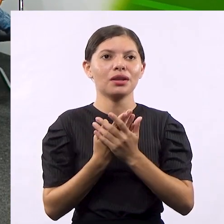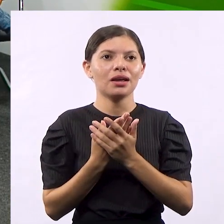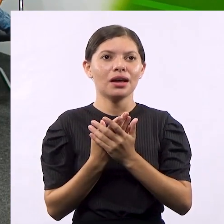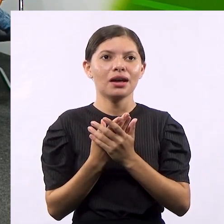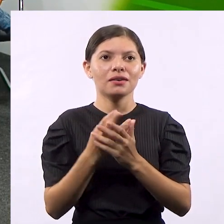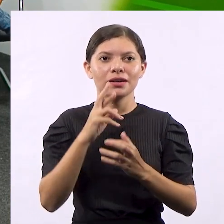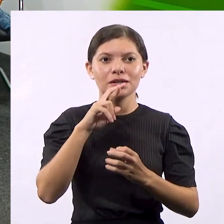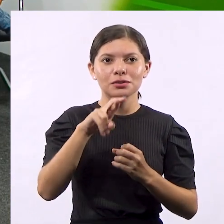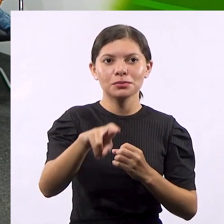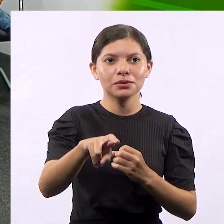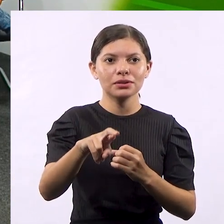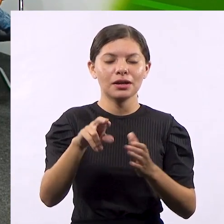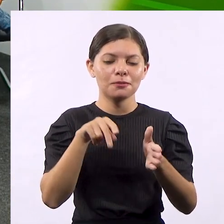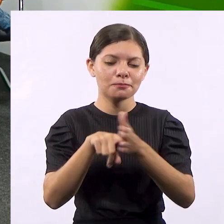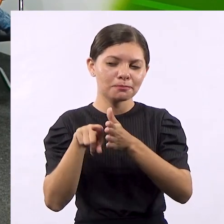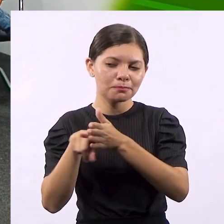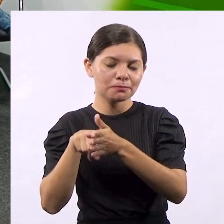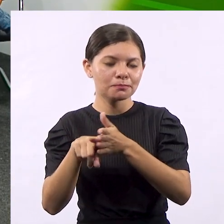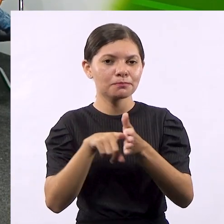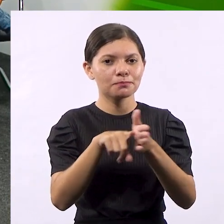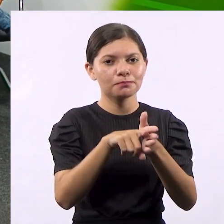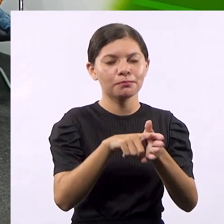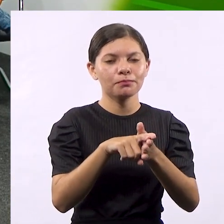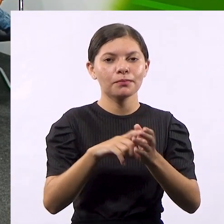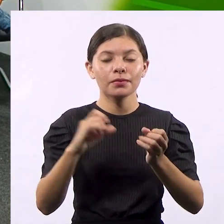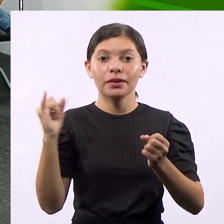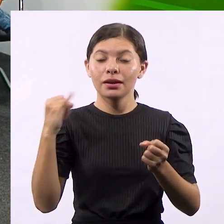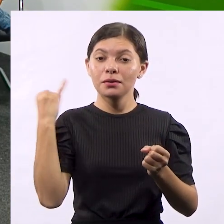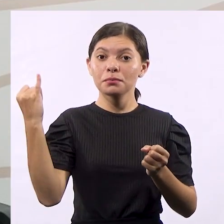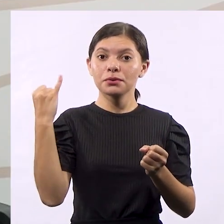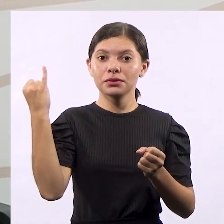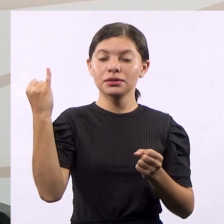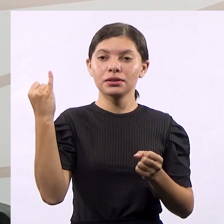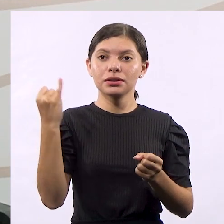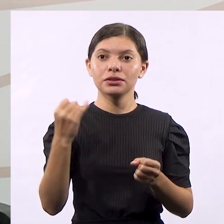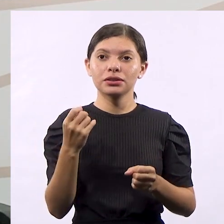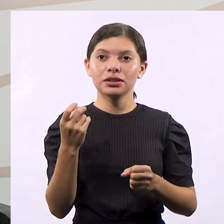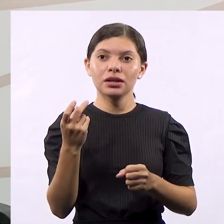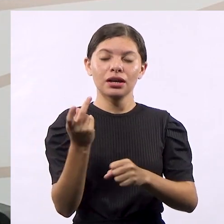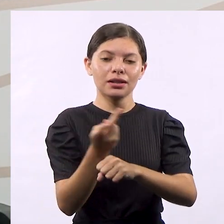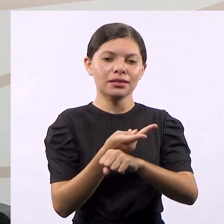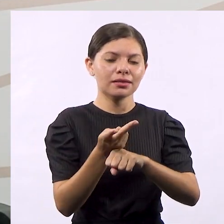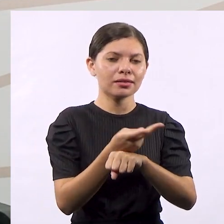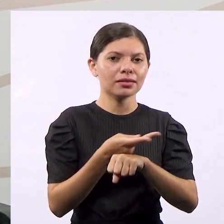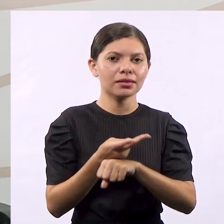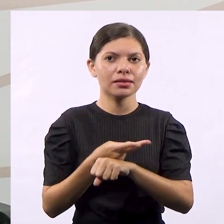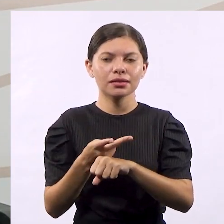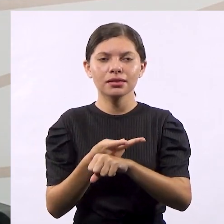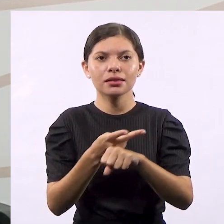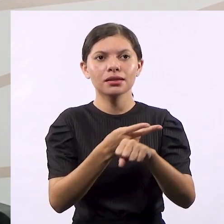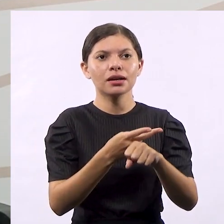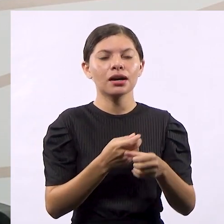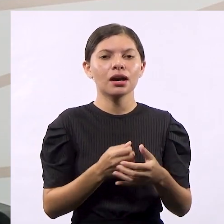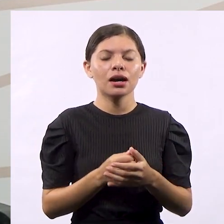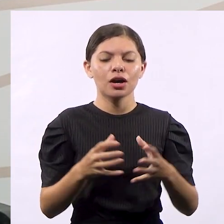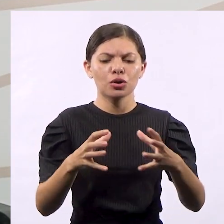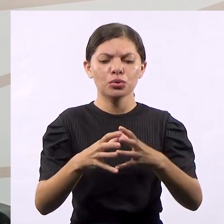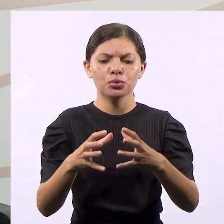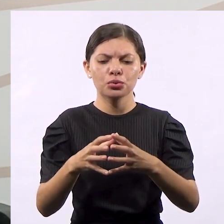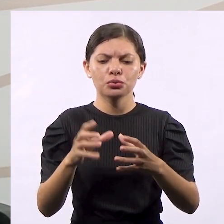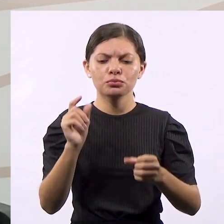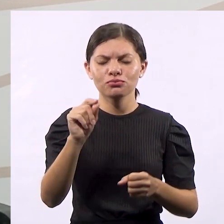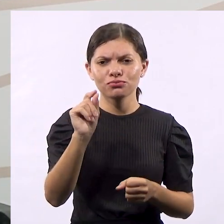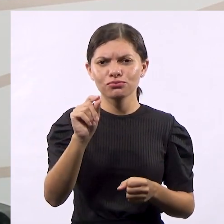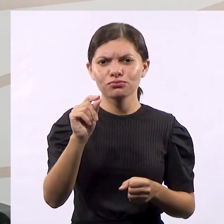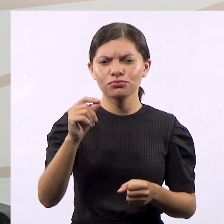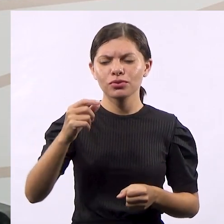escolar quem vai responder esses questionamentos. Então, é importante que vocês procurem identificar, primeiro passo, quais são os